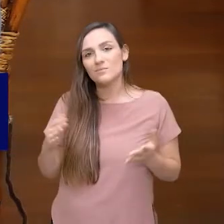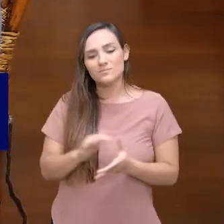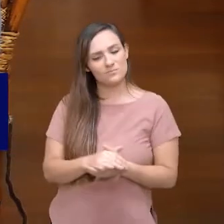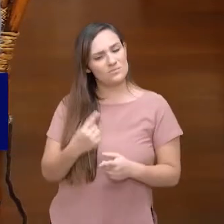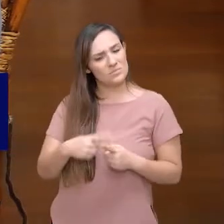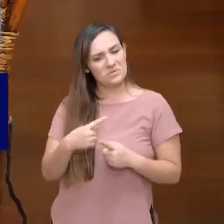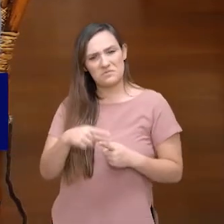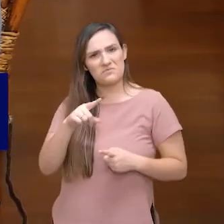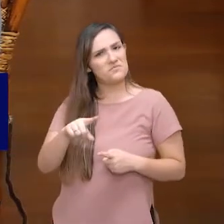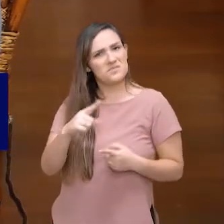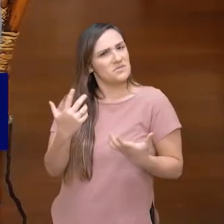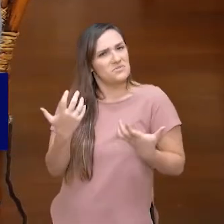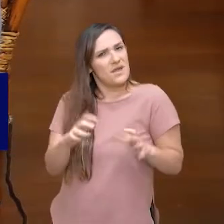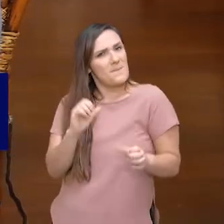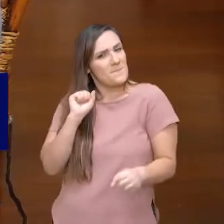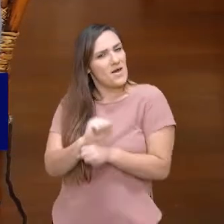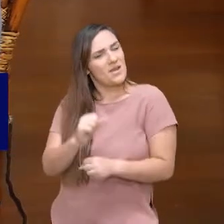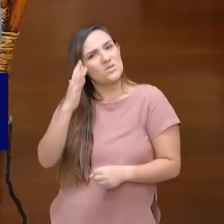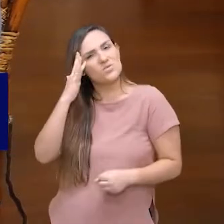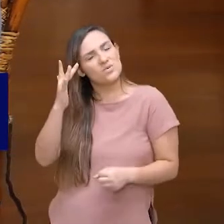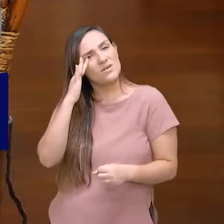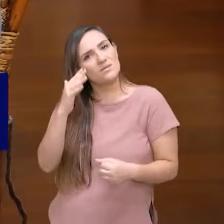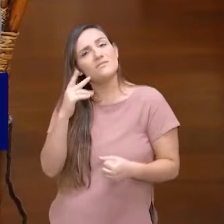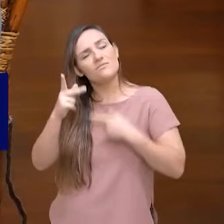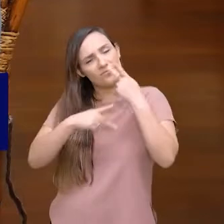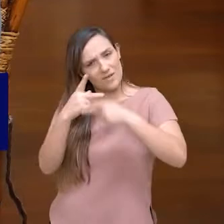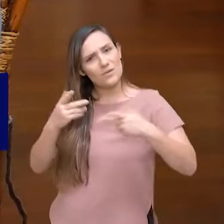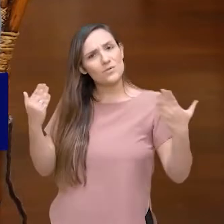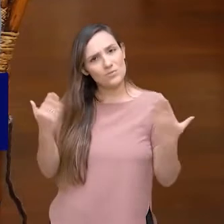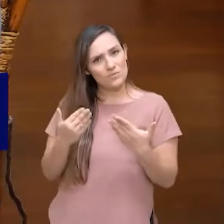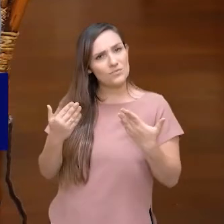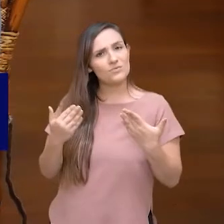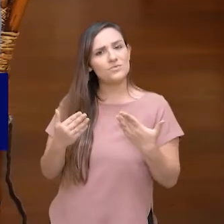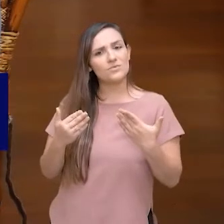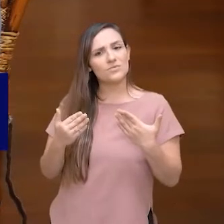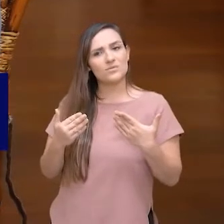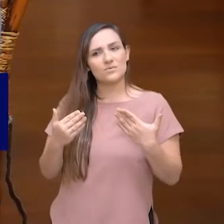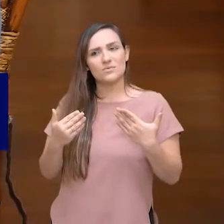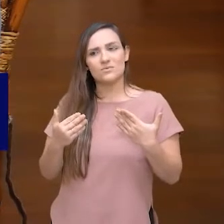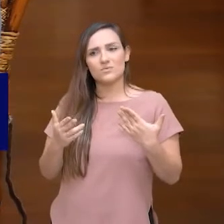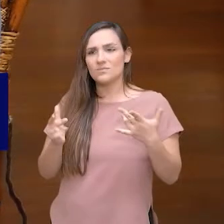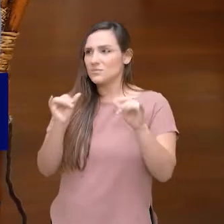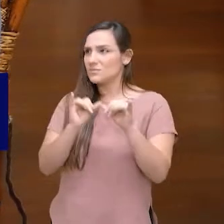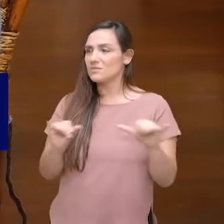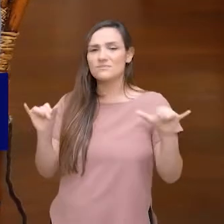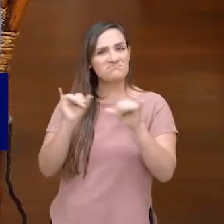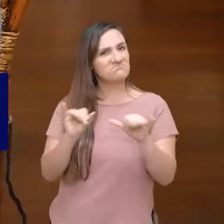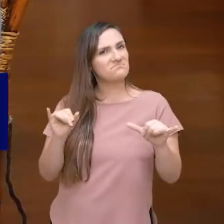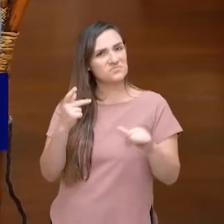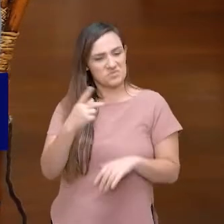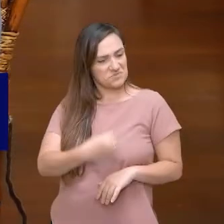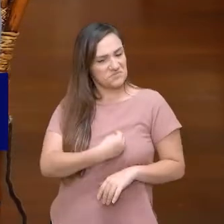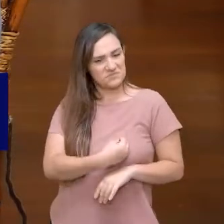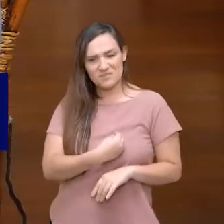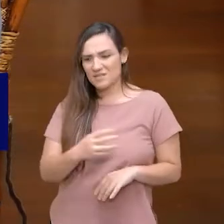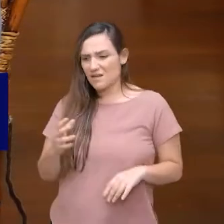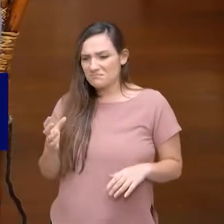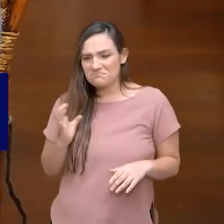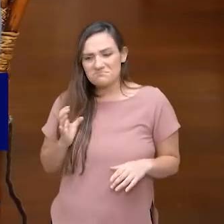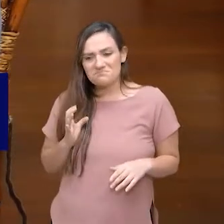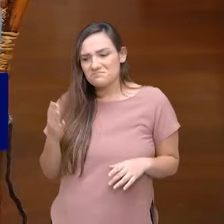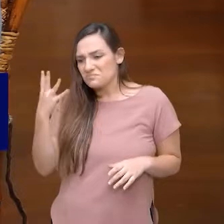pessoa que se recusa a parar de sonhar, de acreditar? Que o senhor pudesse deixar uma mensagem final para estar nos acompanhando, uma vida tão rica, tão